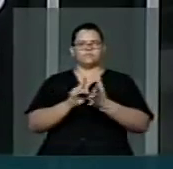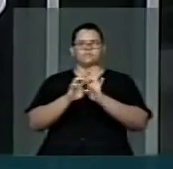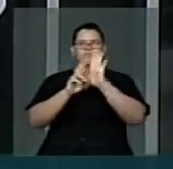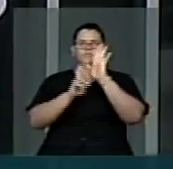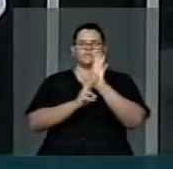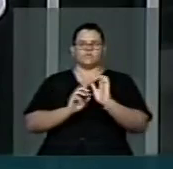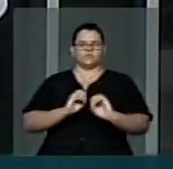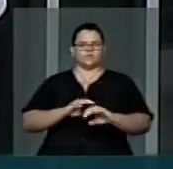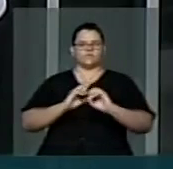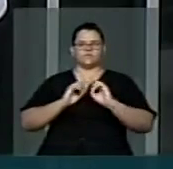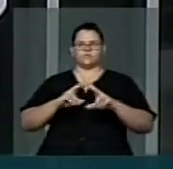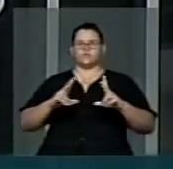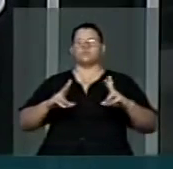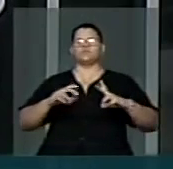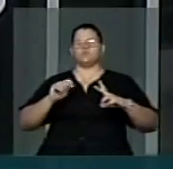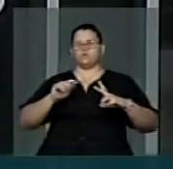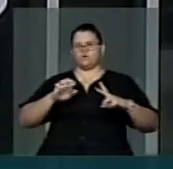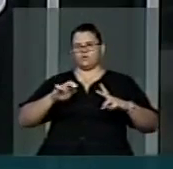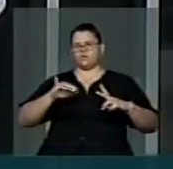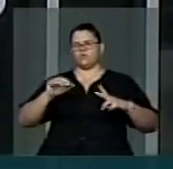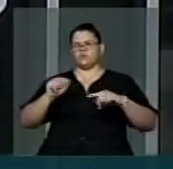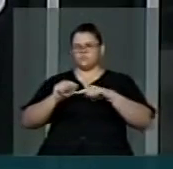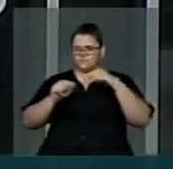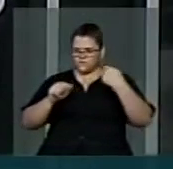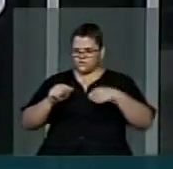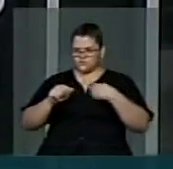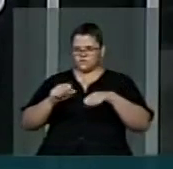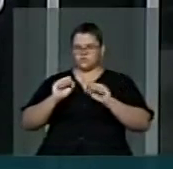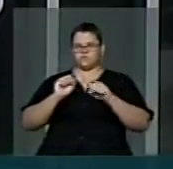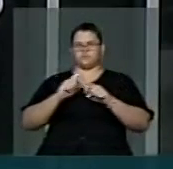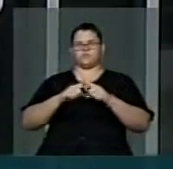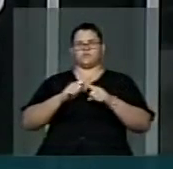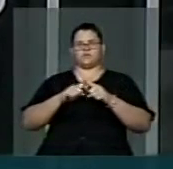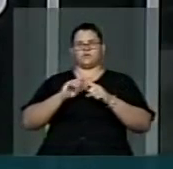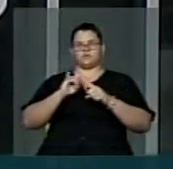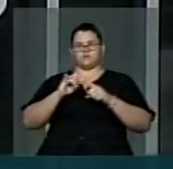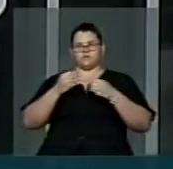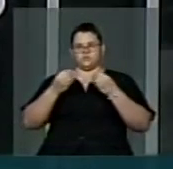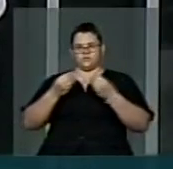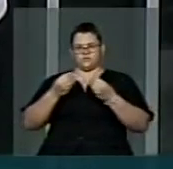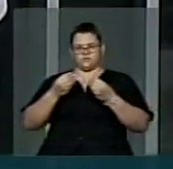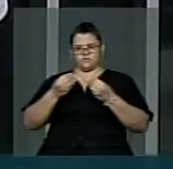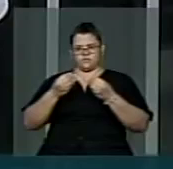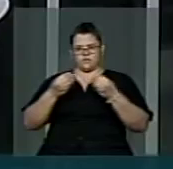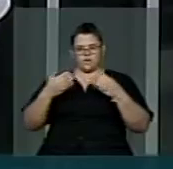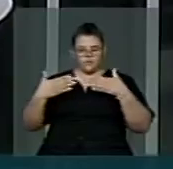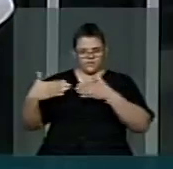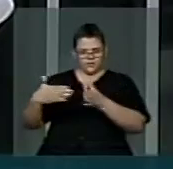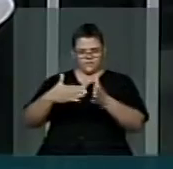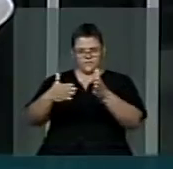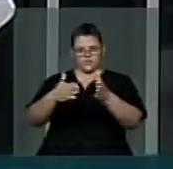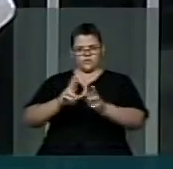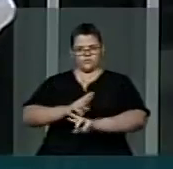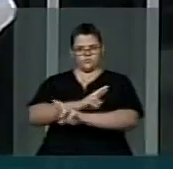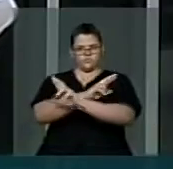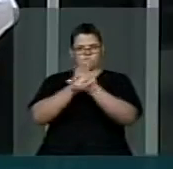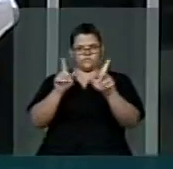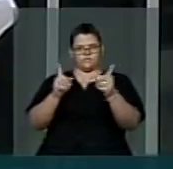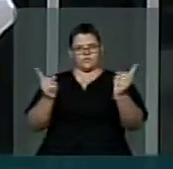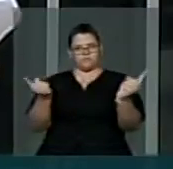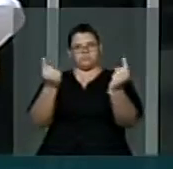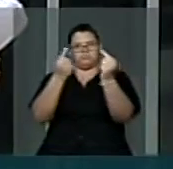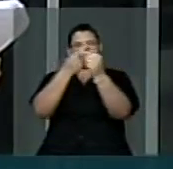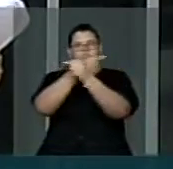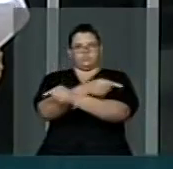ensino particular, ainda que aqui a privatização esteja se dando por caminhos transversos. E até porque,